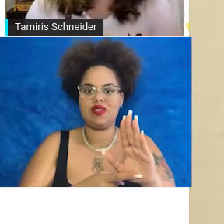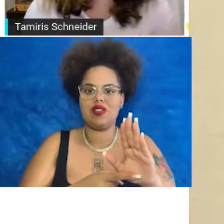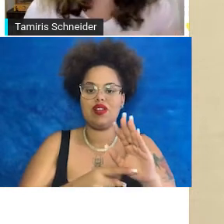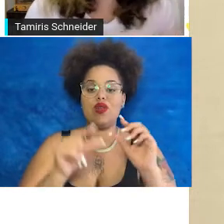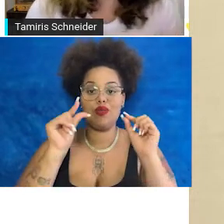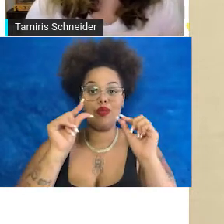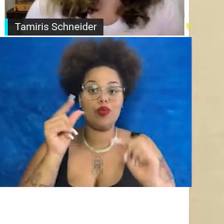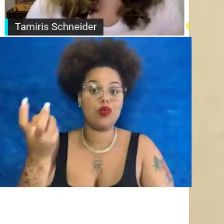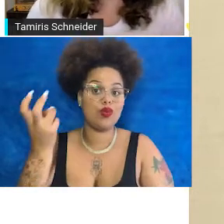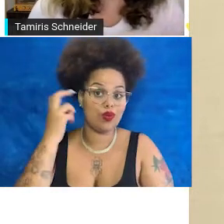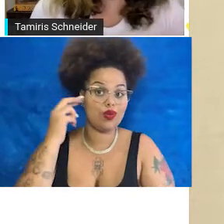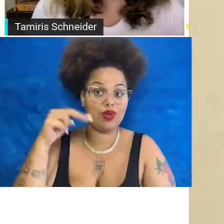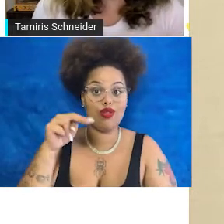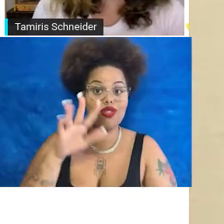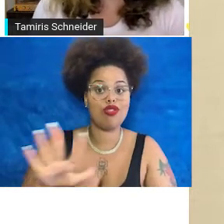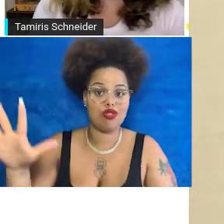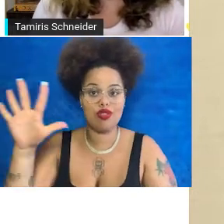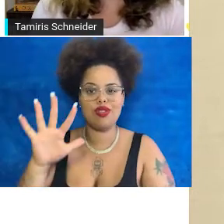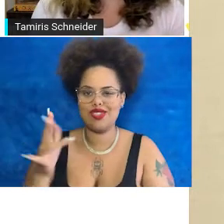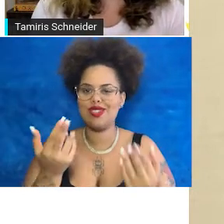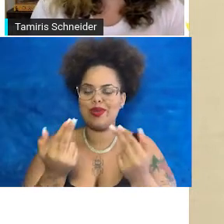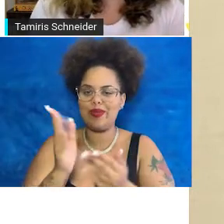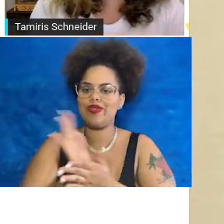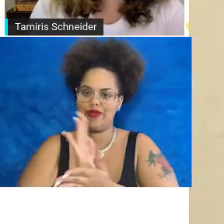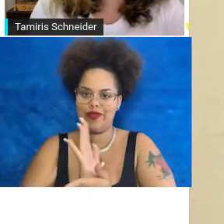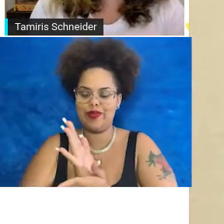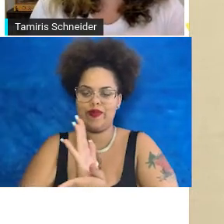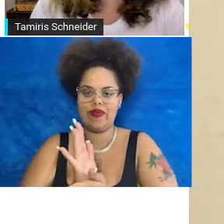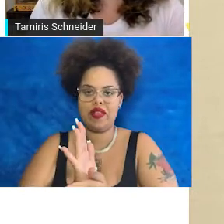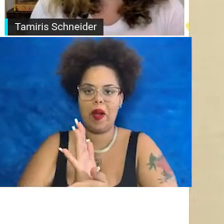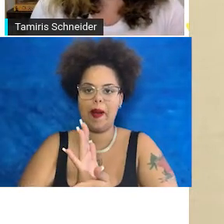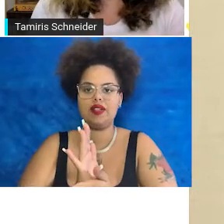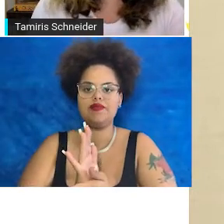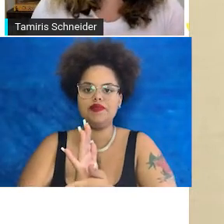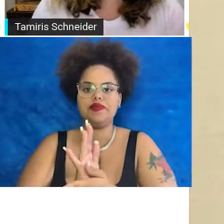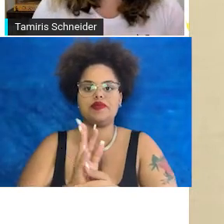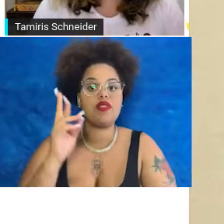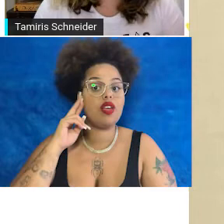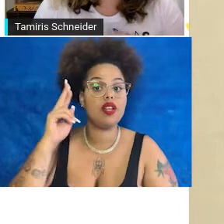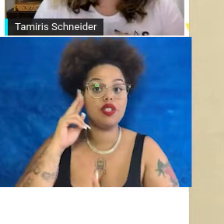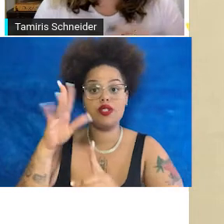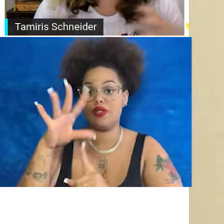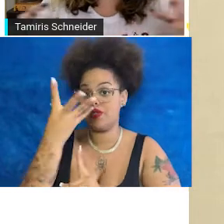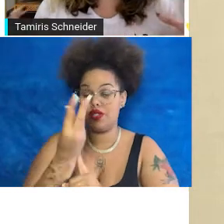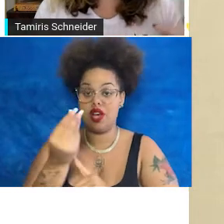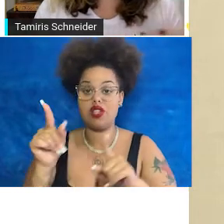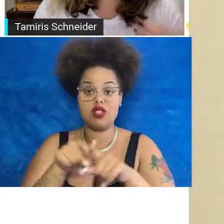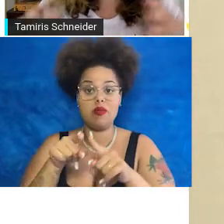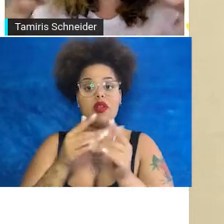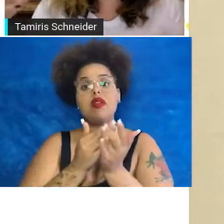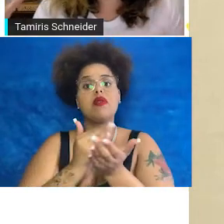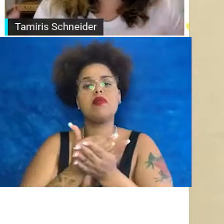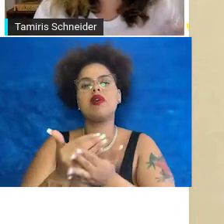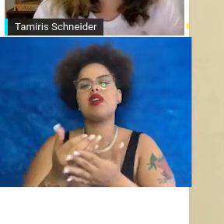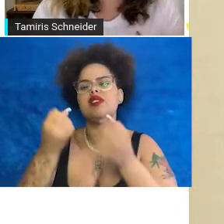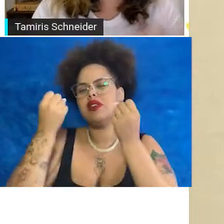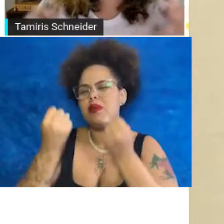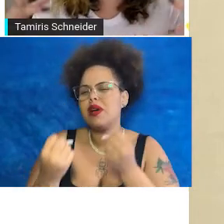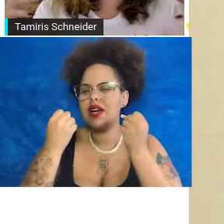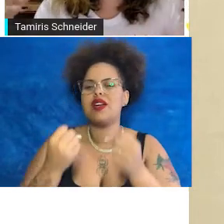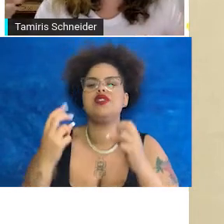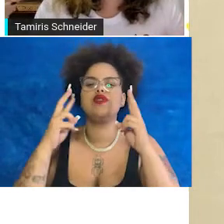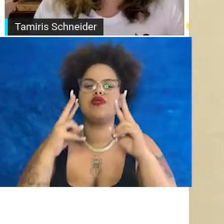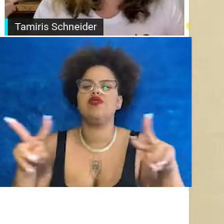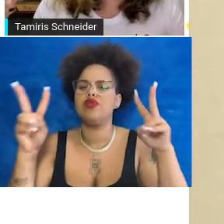pouquinho da cultura nordestina também, né, no filme. Então, a direção de arte também parte dessa bagagem visual